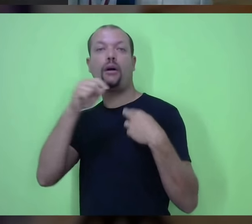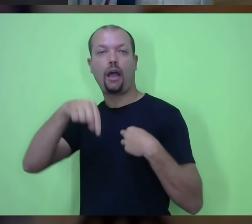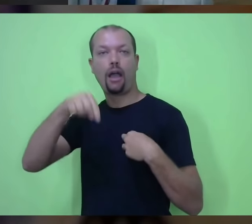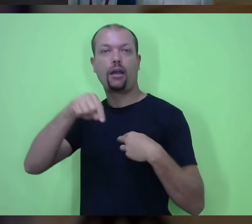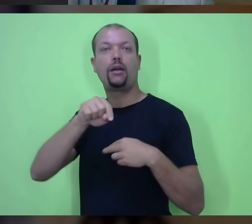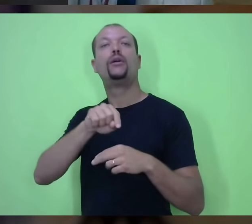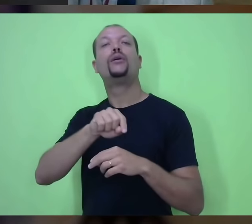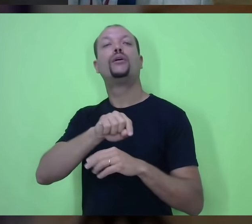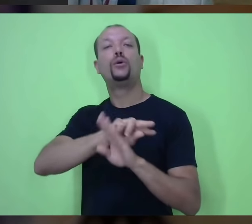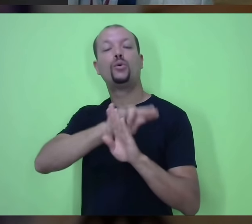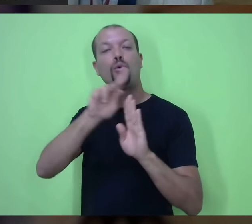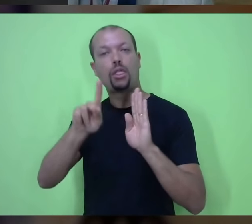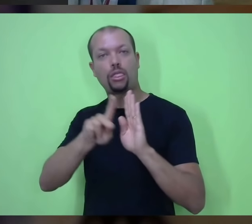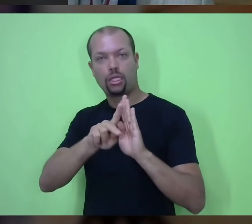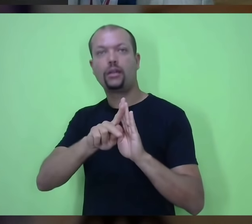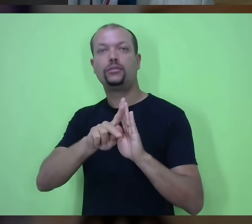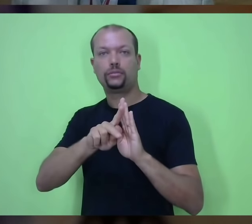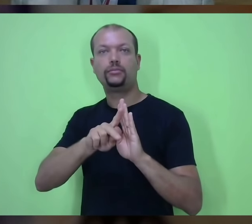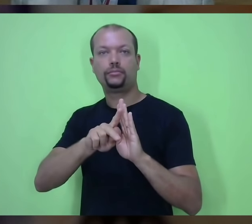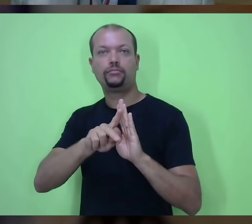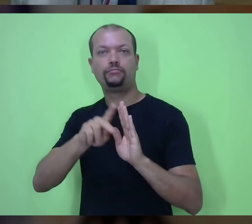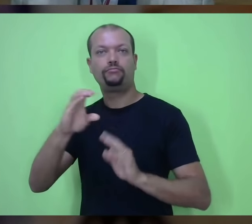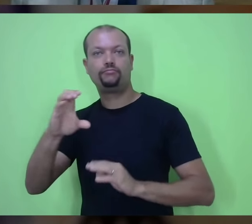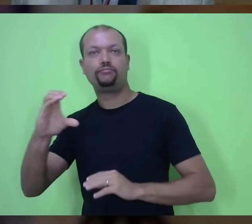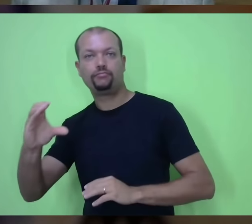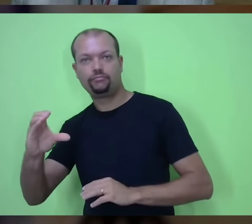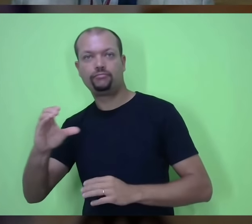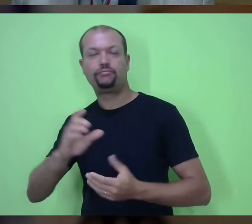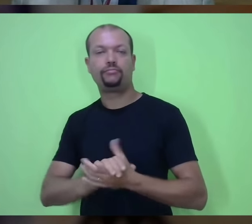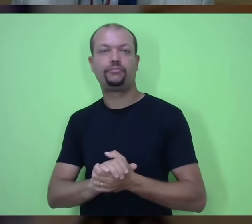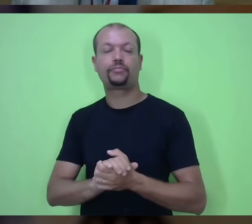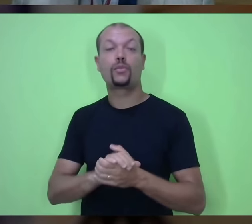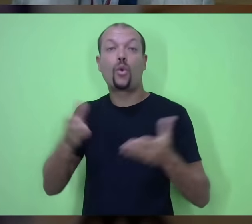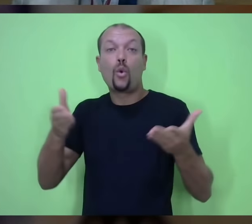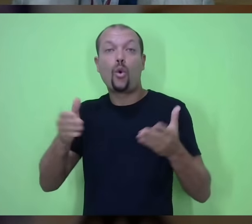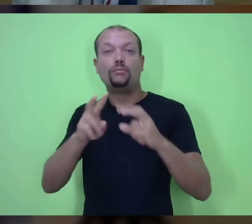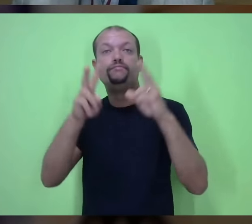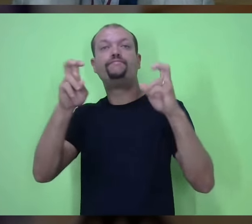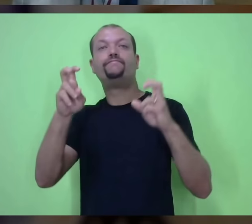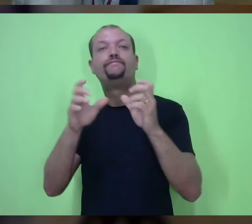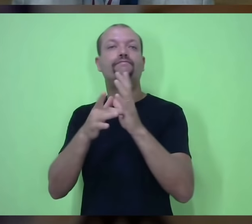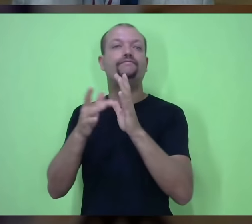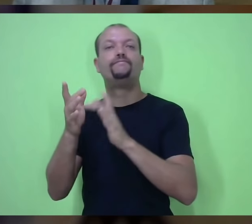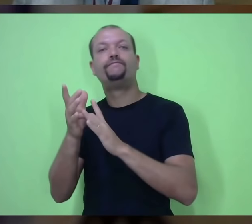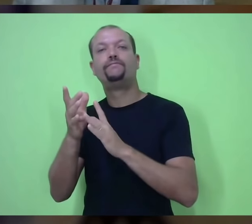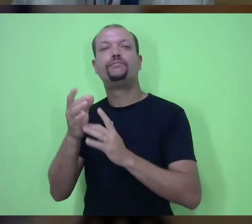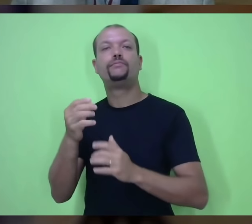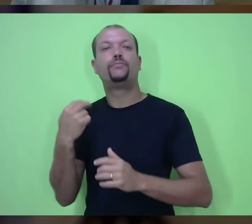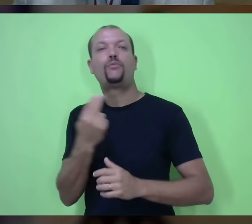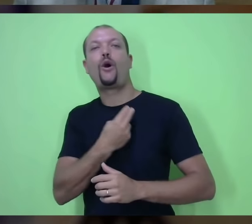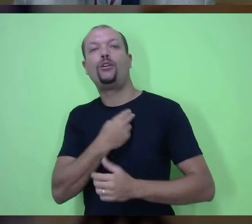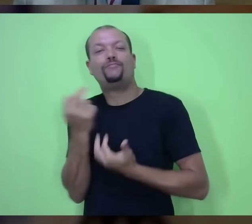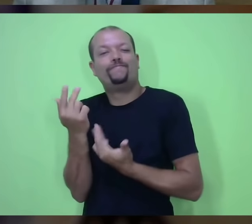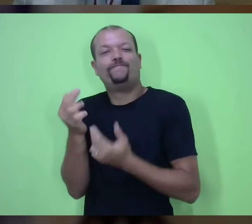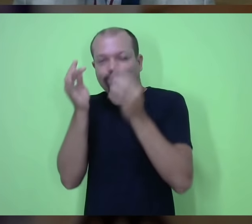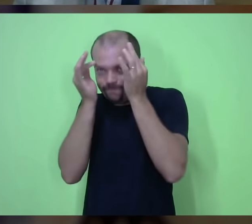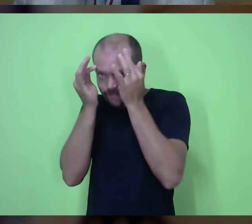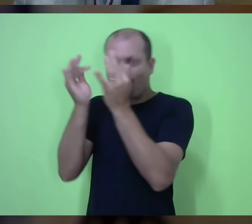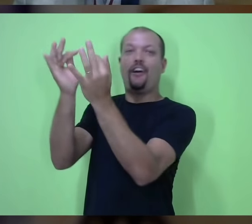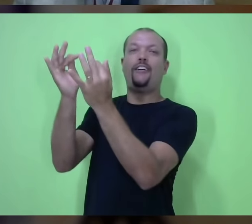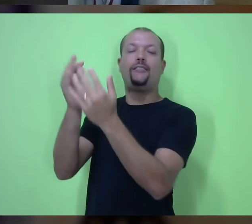nós iremos estudar um tema mais uma vez muito importante, que é o tema Jesus, nosso irmão fiel.